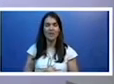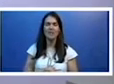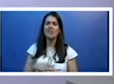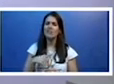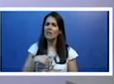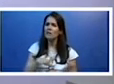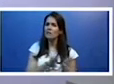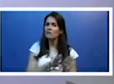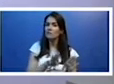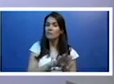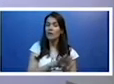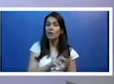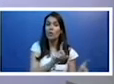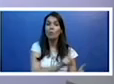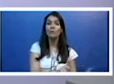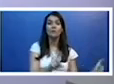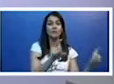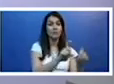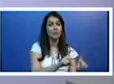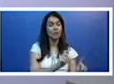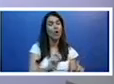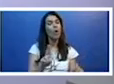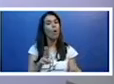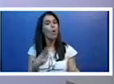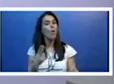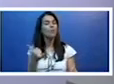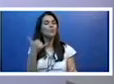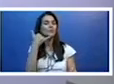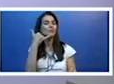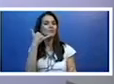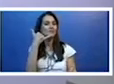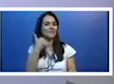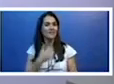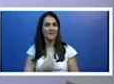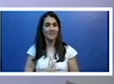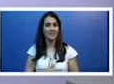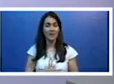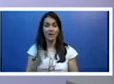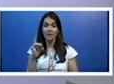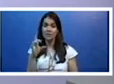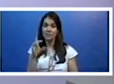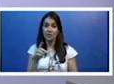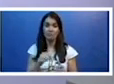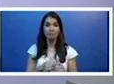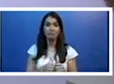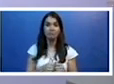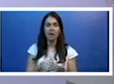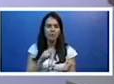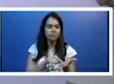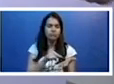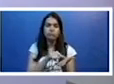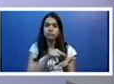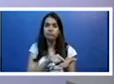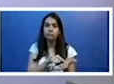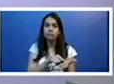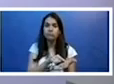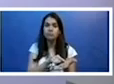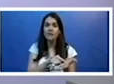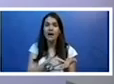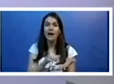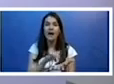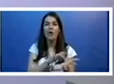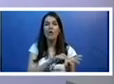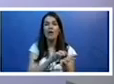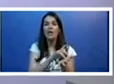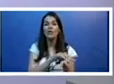na calculadora do celular, certo? É só ativar a função de calculadora científica do celular. Se por